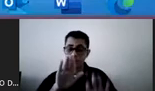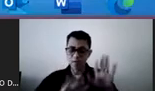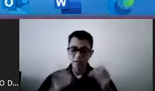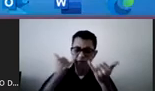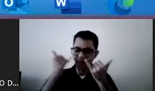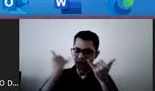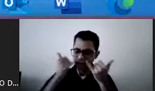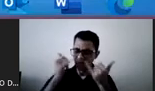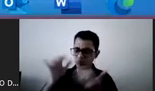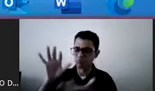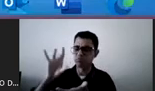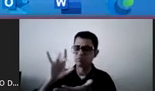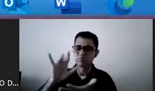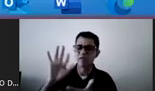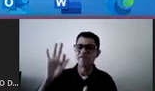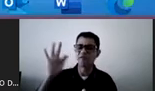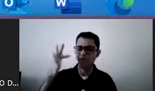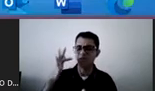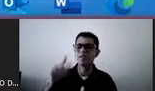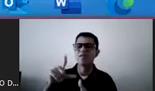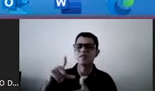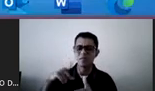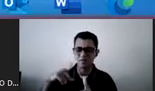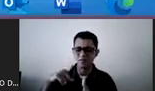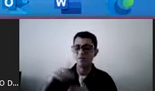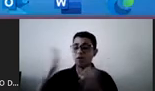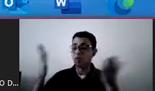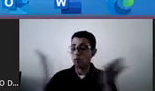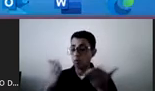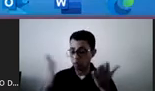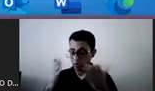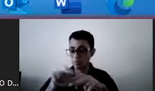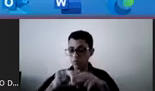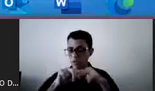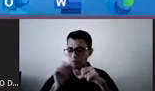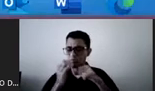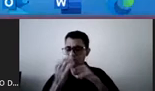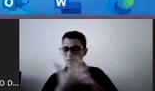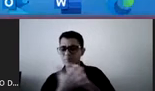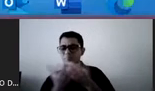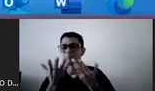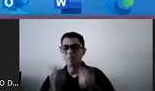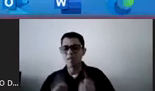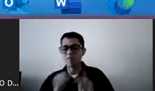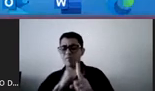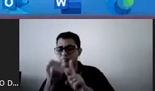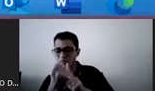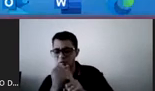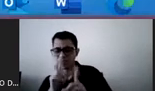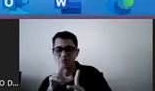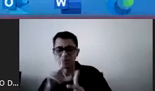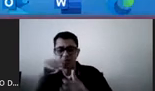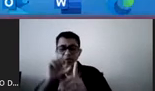É. Fake news já existe há muito tempo, mas hoje ela tem um peso muito grande na sociedade,